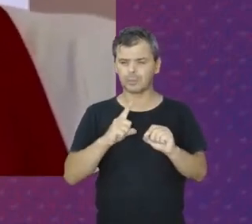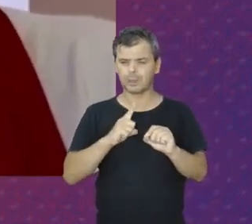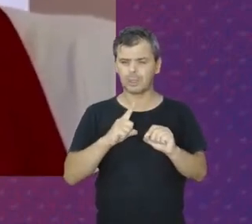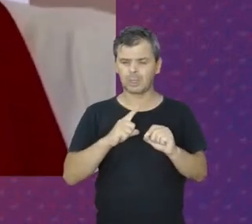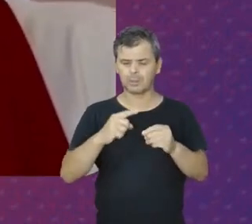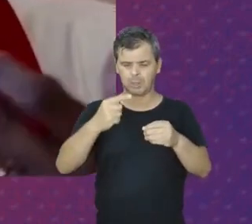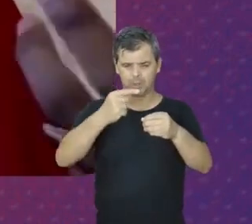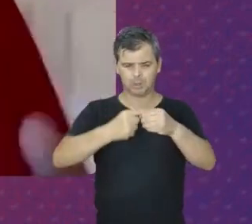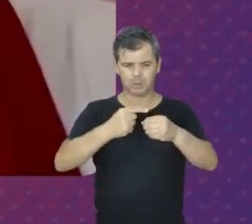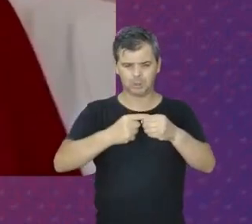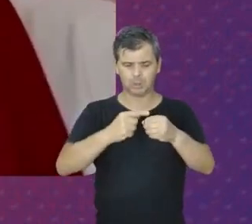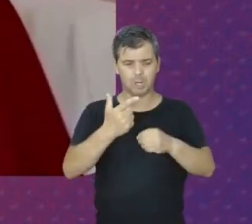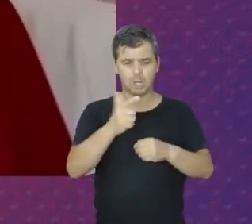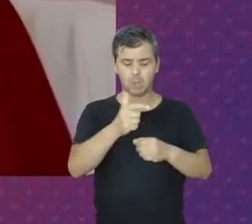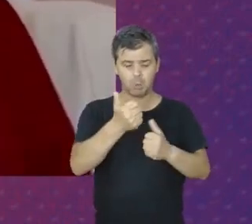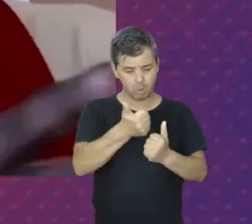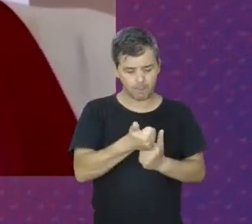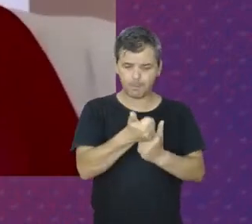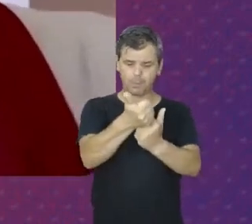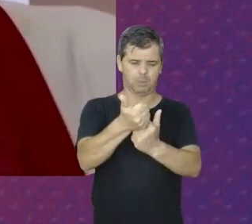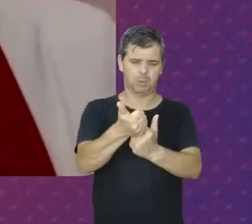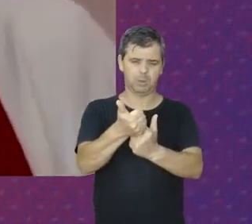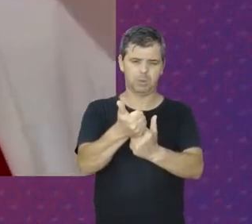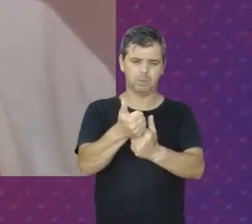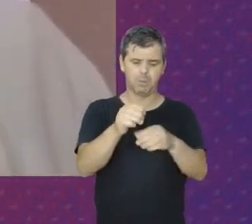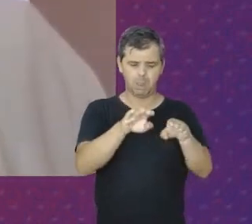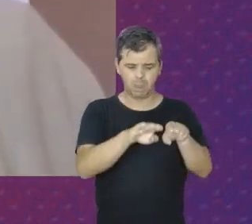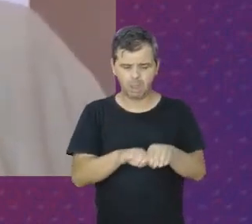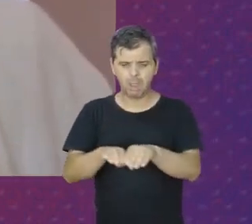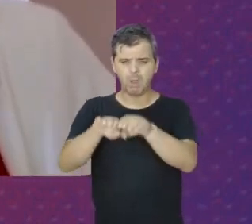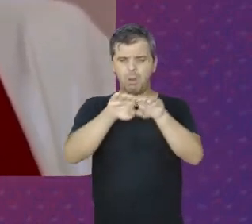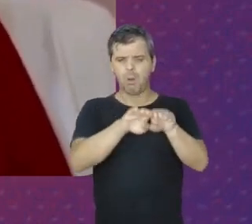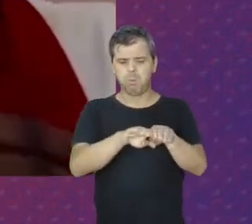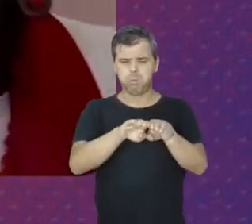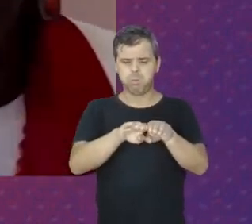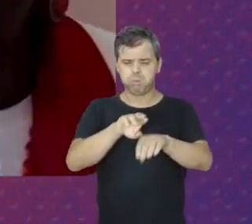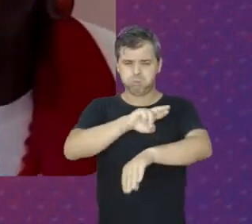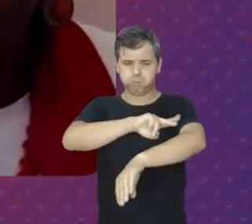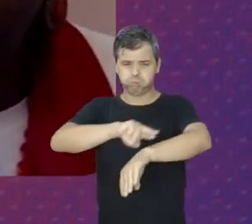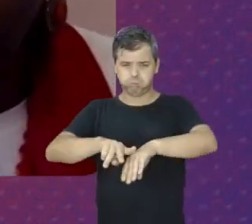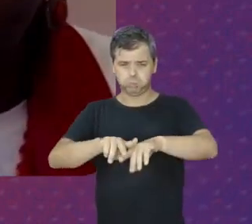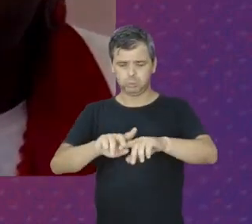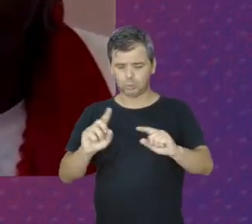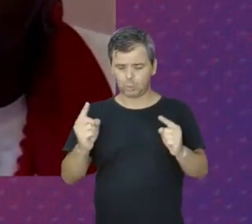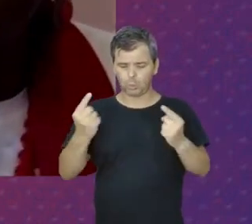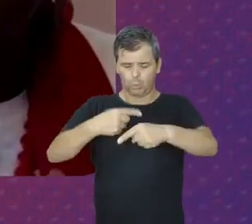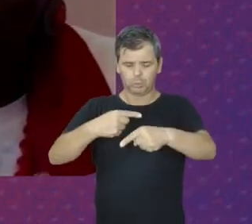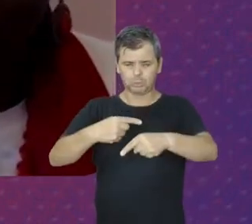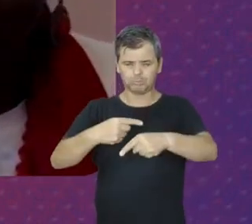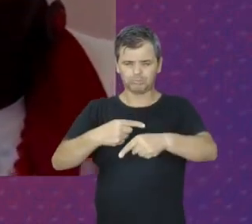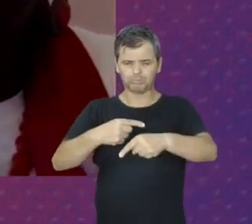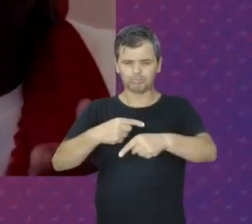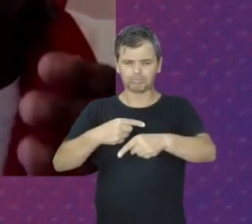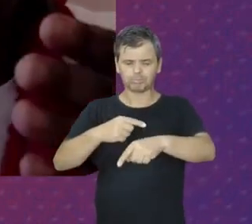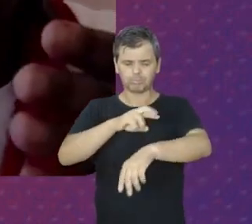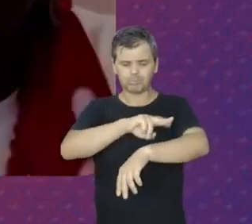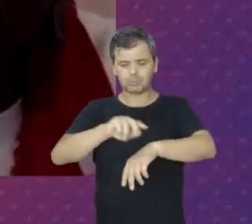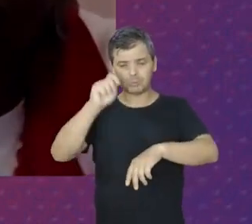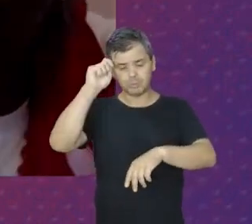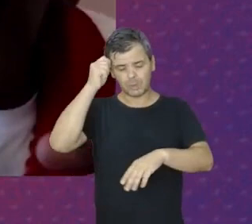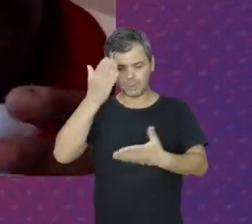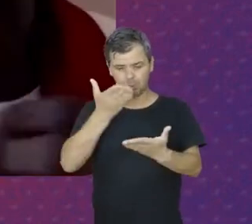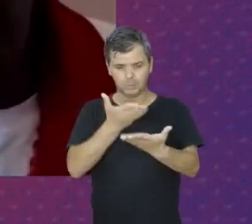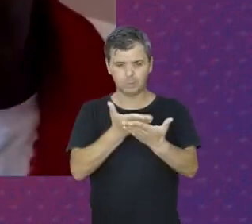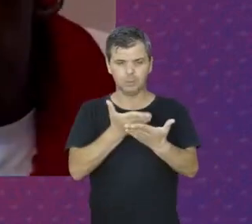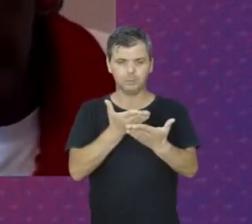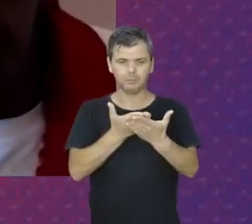uma cidade que não colabora para a igualdade racial e que luta contra o racismo. Nós precisamos